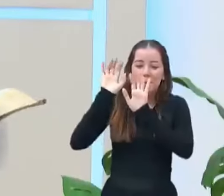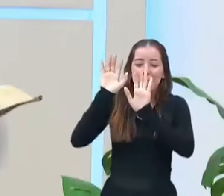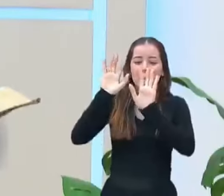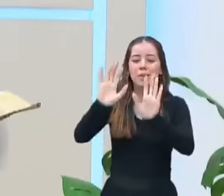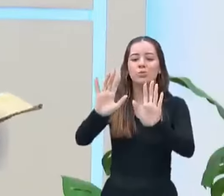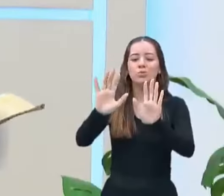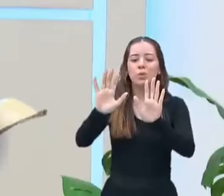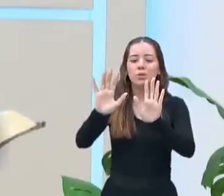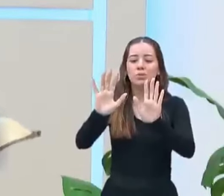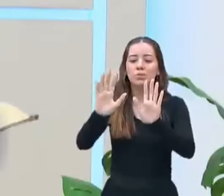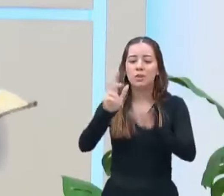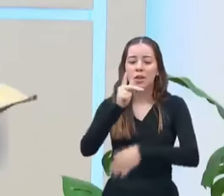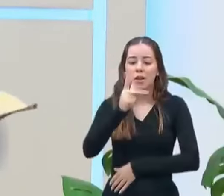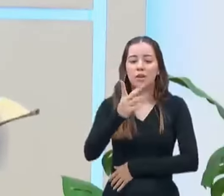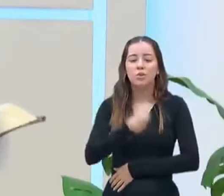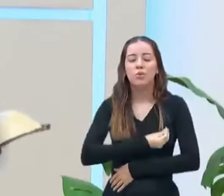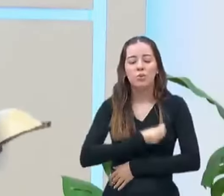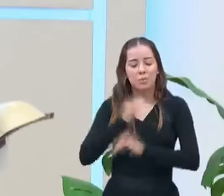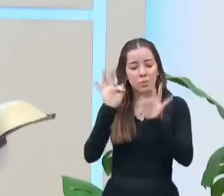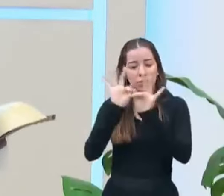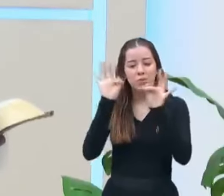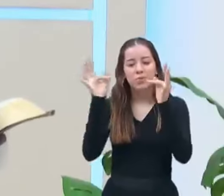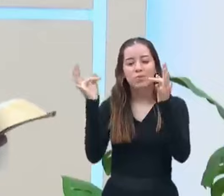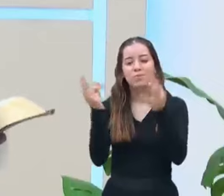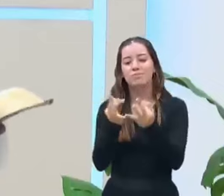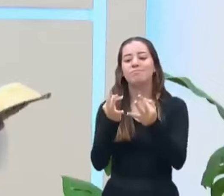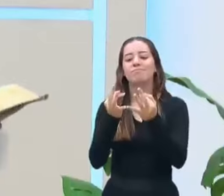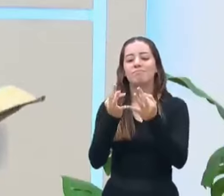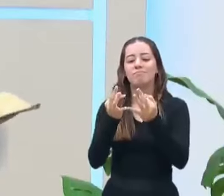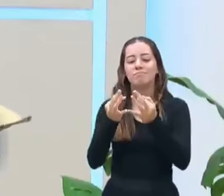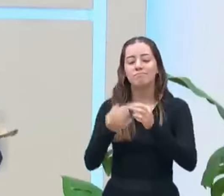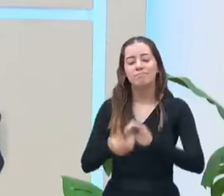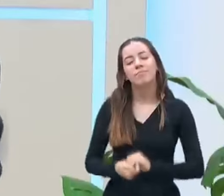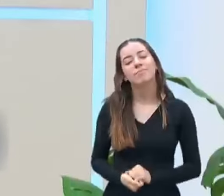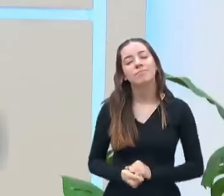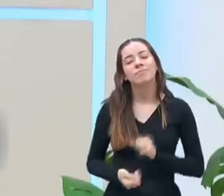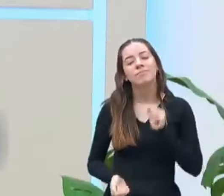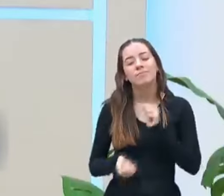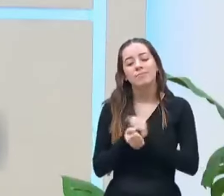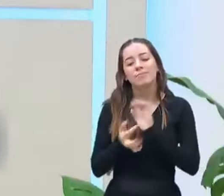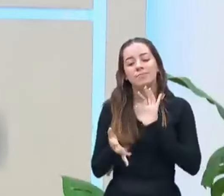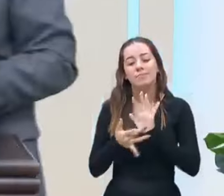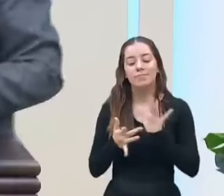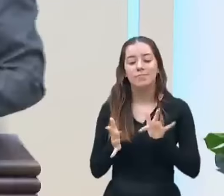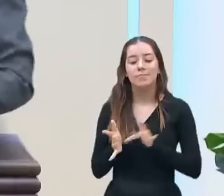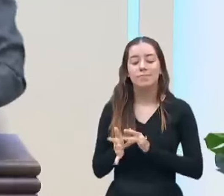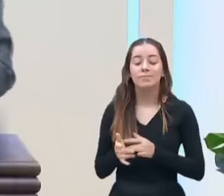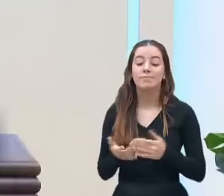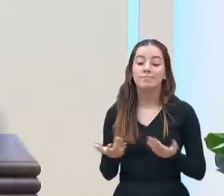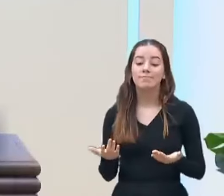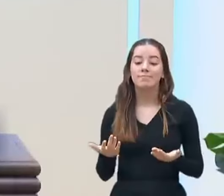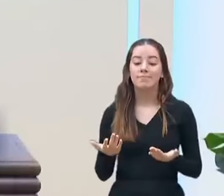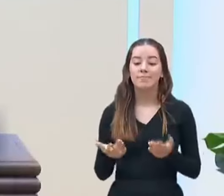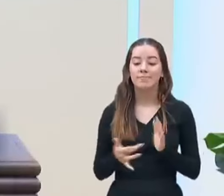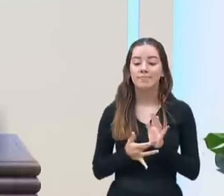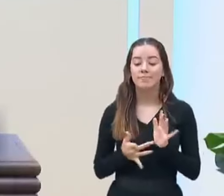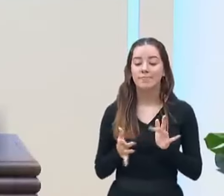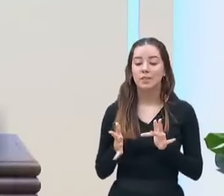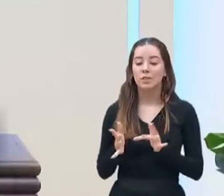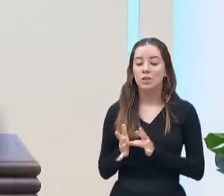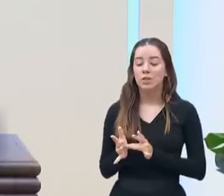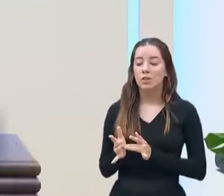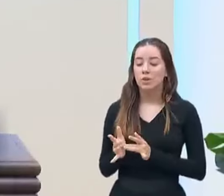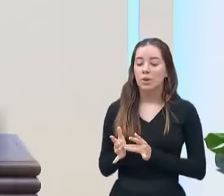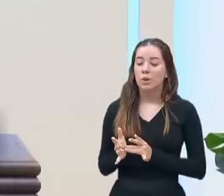a tua casa, a tua vida, a tua família. Glória a Jesus. Então Jesus estendeu